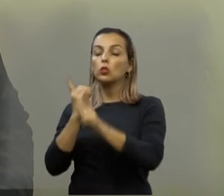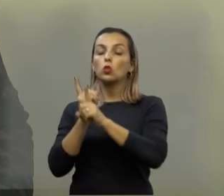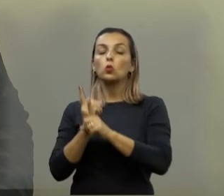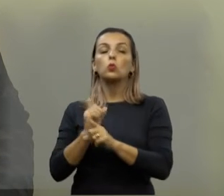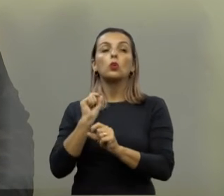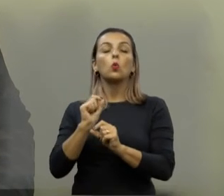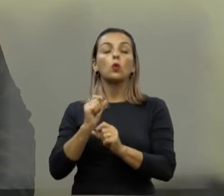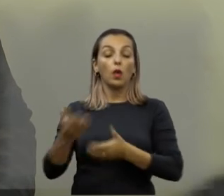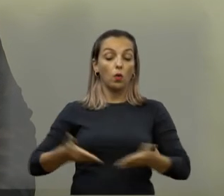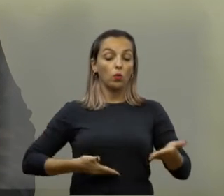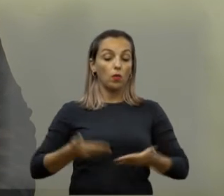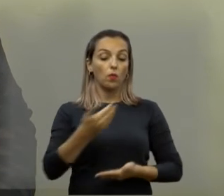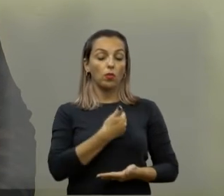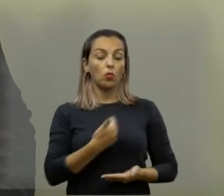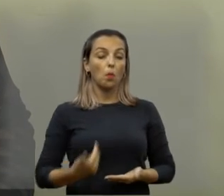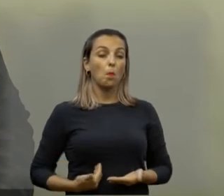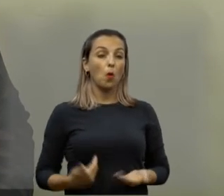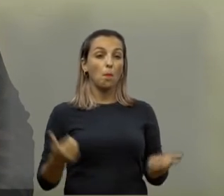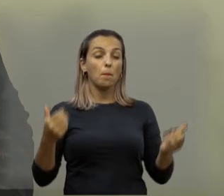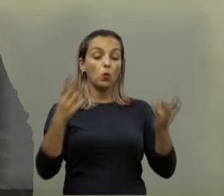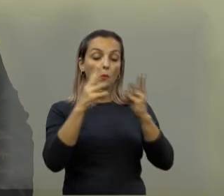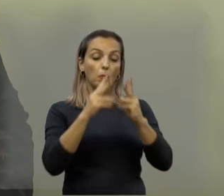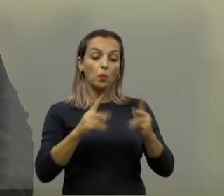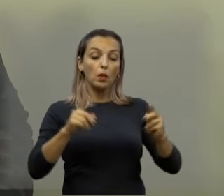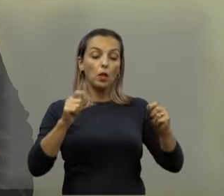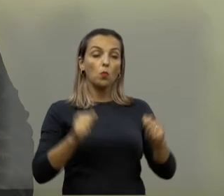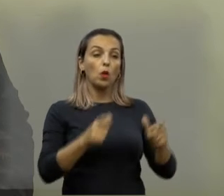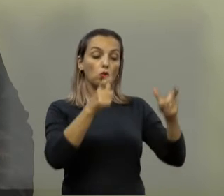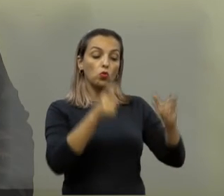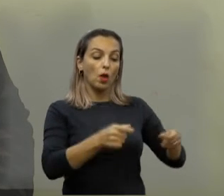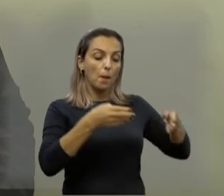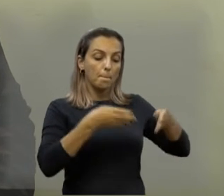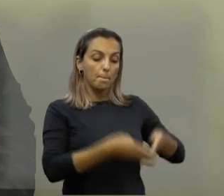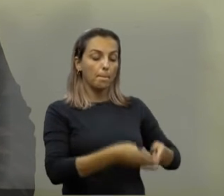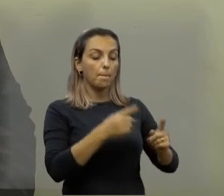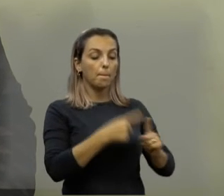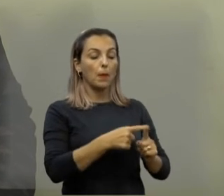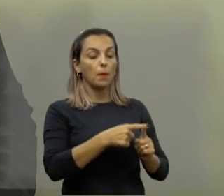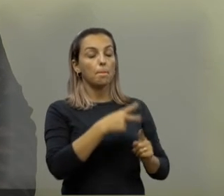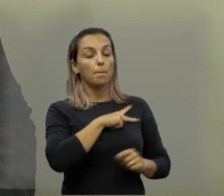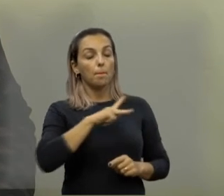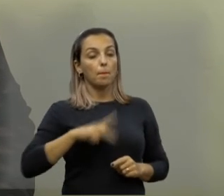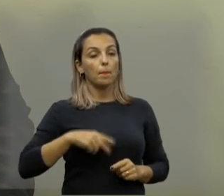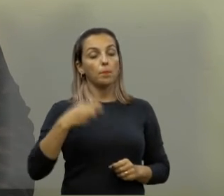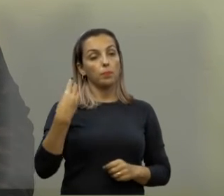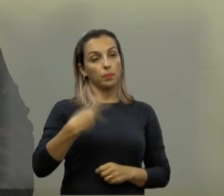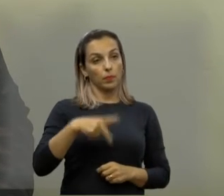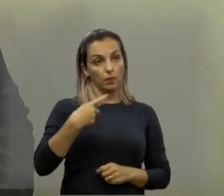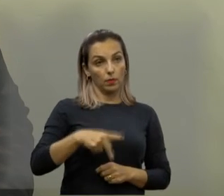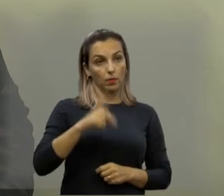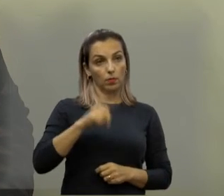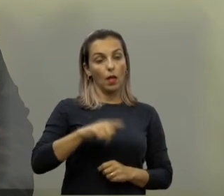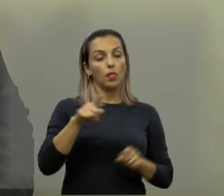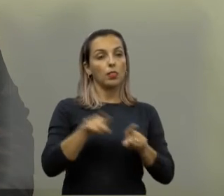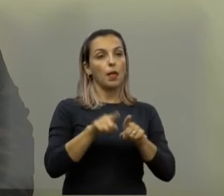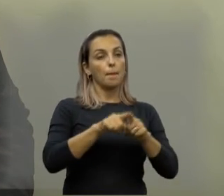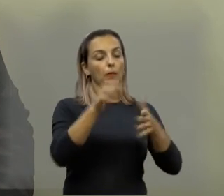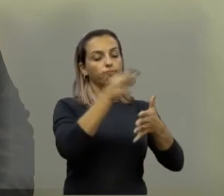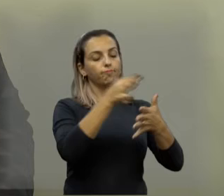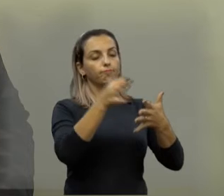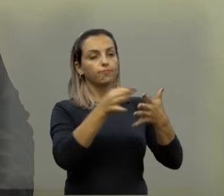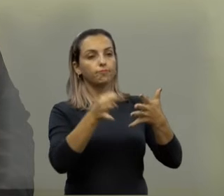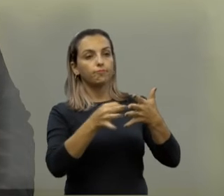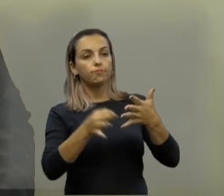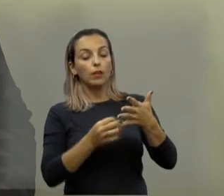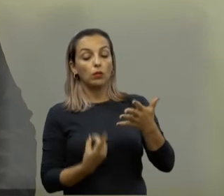dos serviços públicos prestados junto ao cemitério públicos municipais bem como de maneira Alencar os investimentos